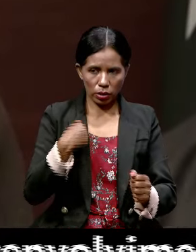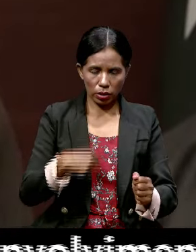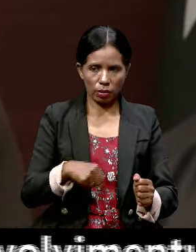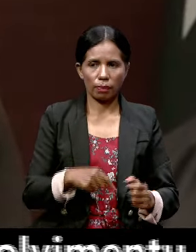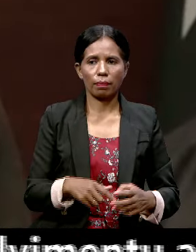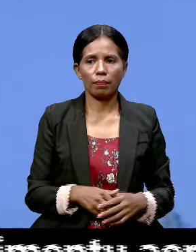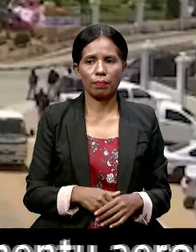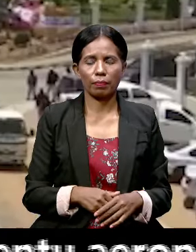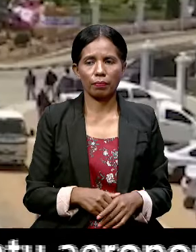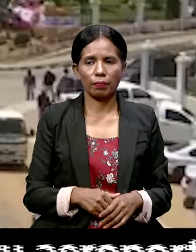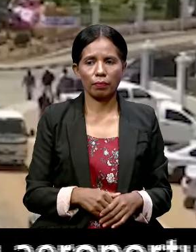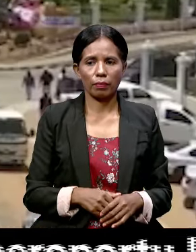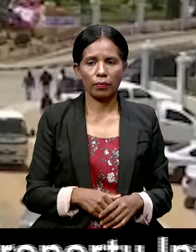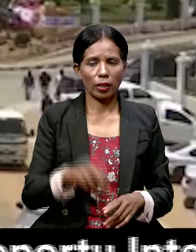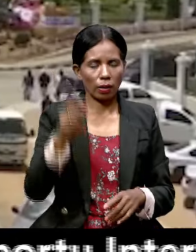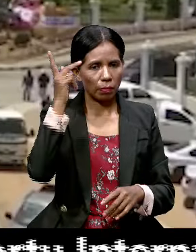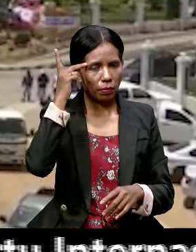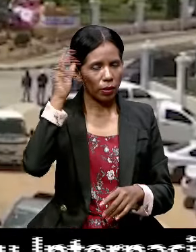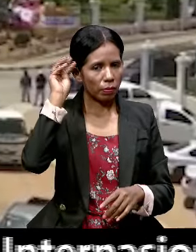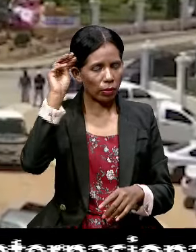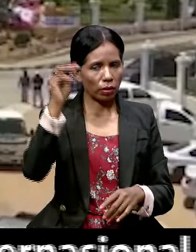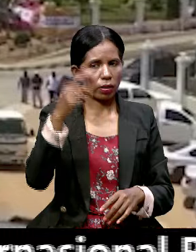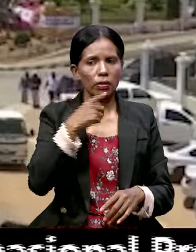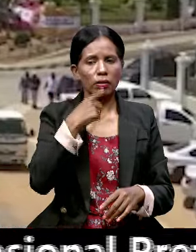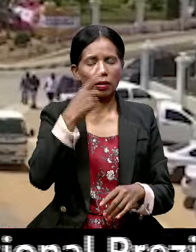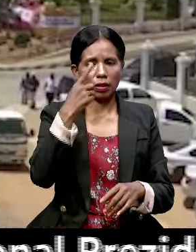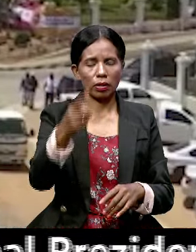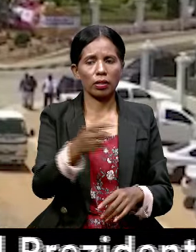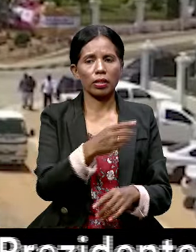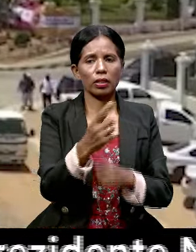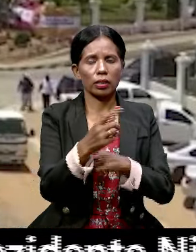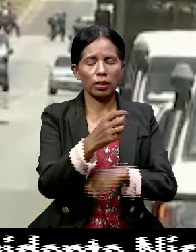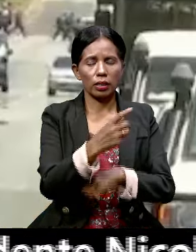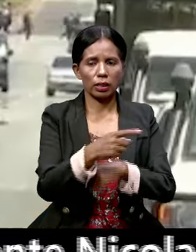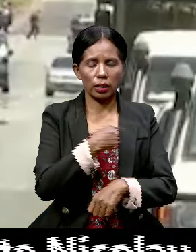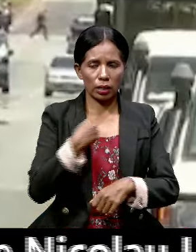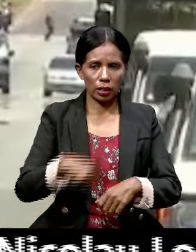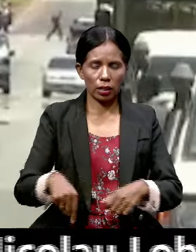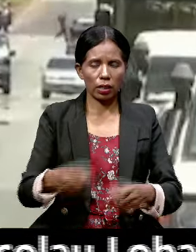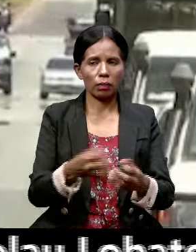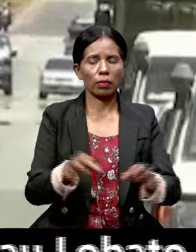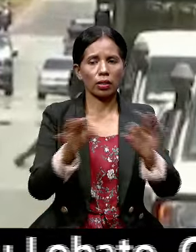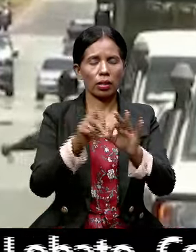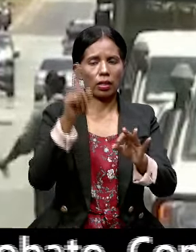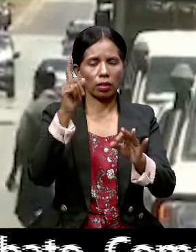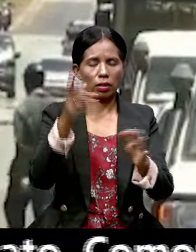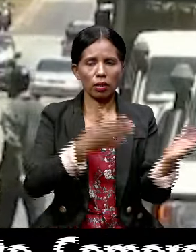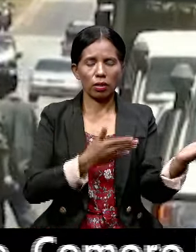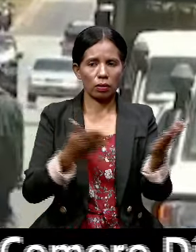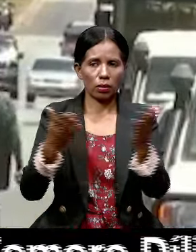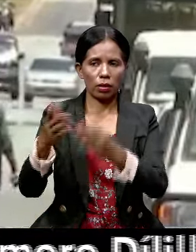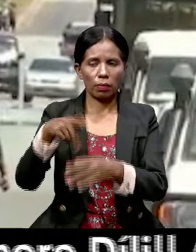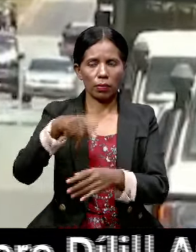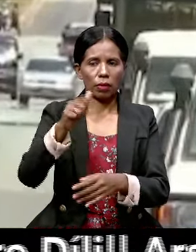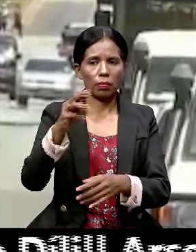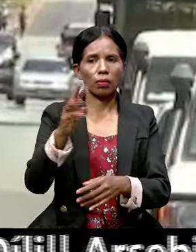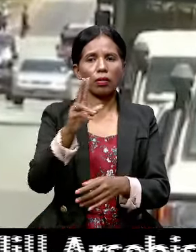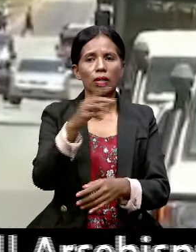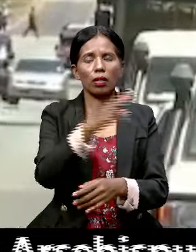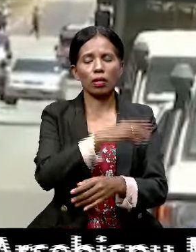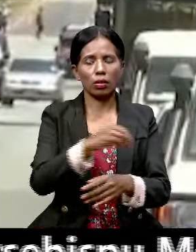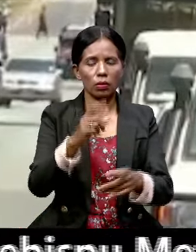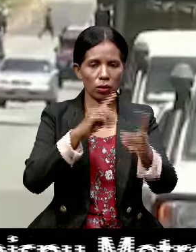PNG and China. Primeiro ministro Lemos informa Sina sai nesse destino importante ida ba exportação Papua Nova Guinean,